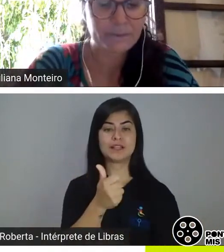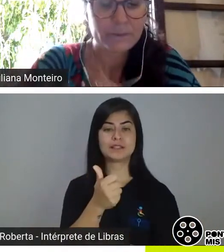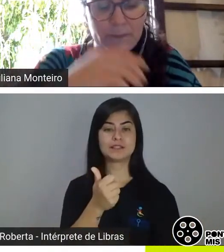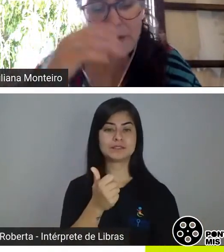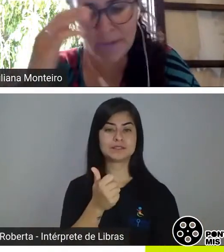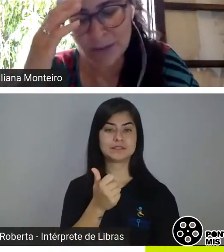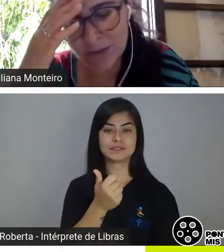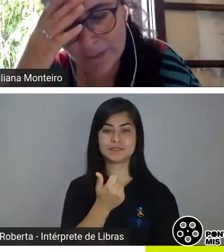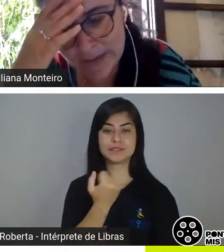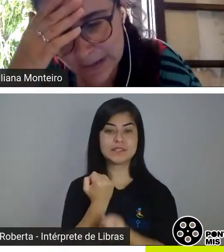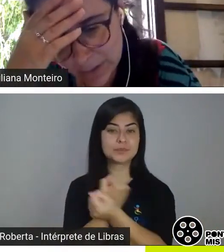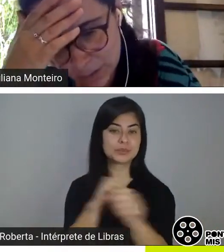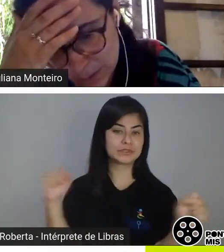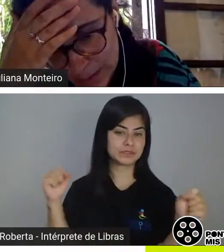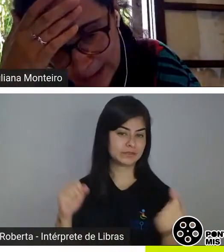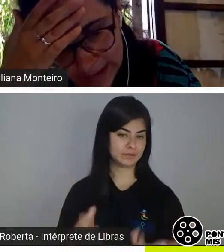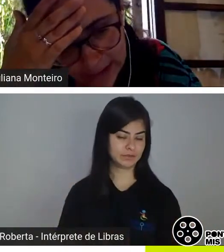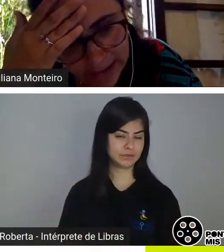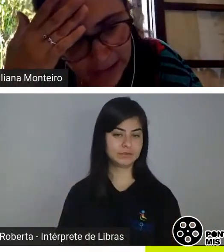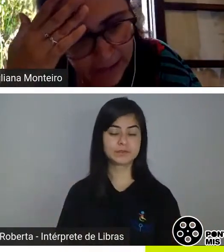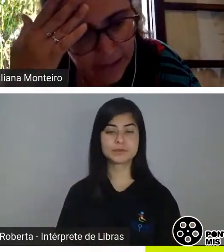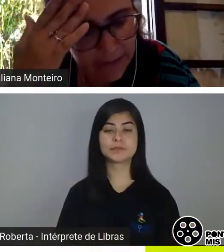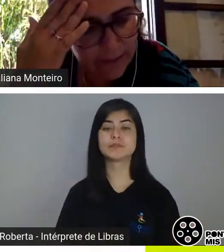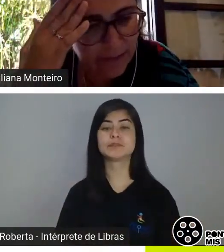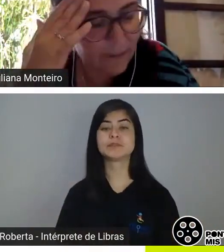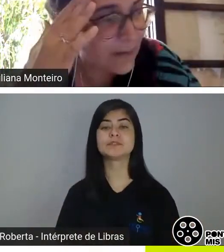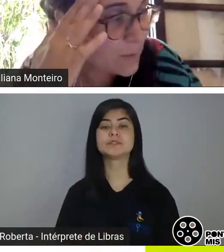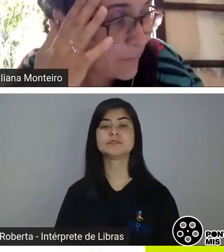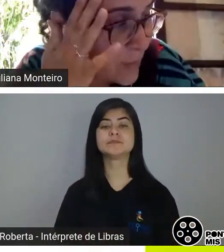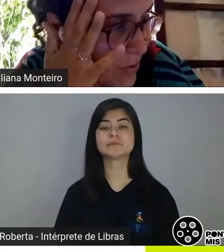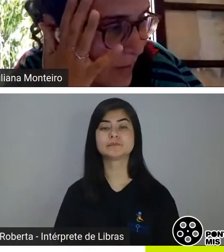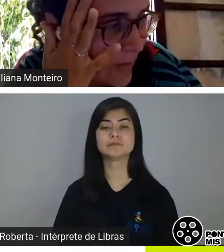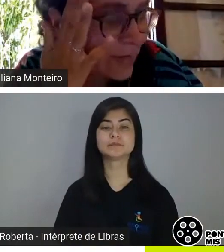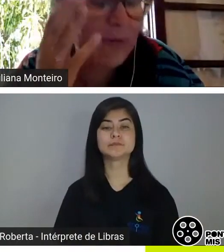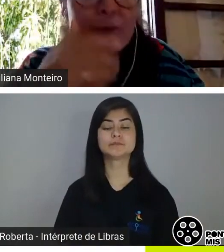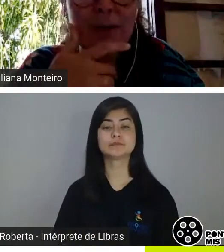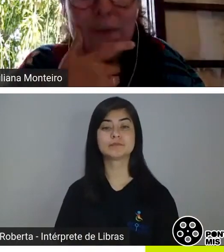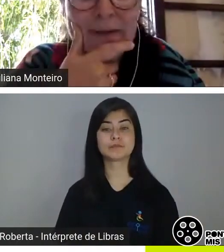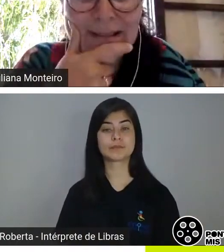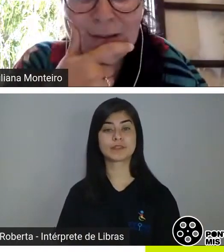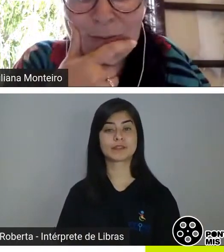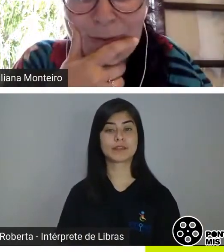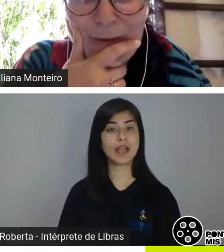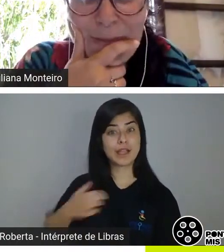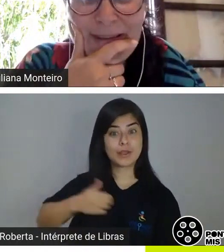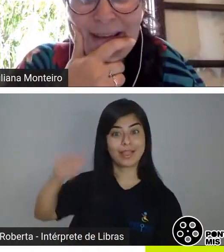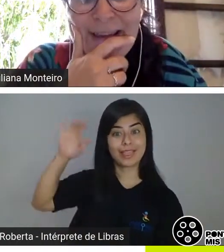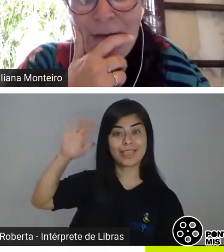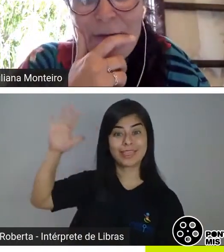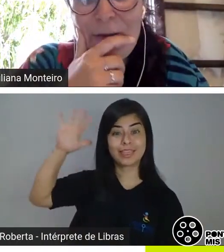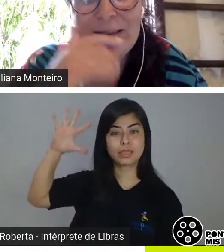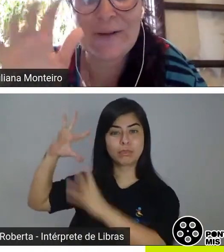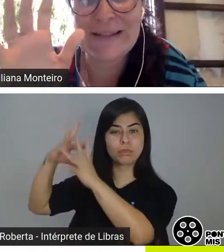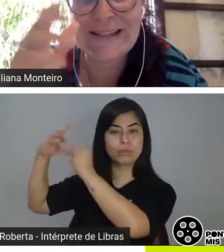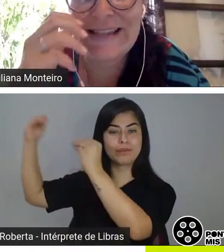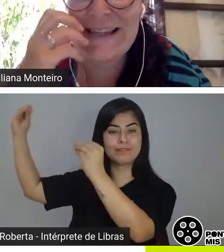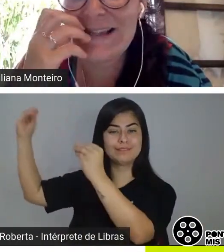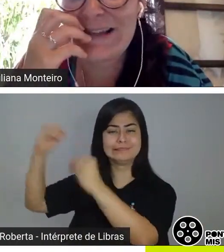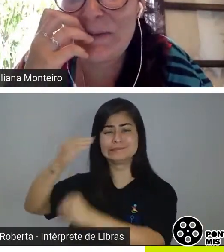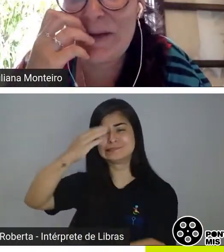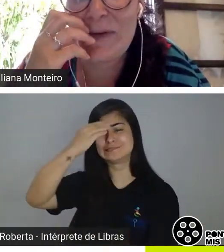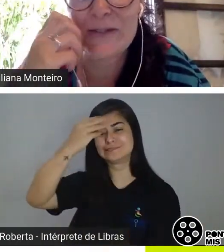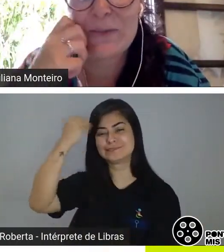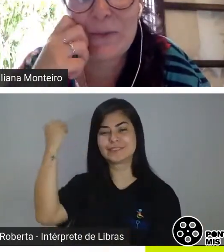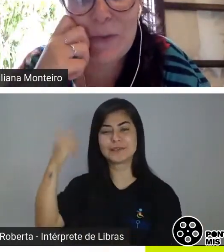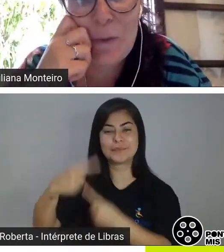é quase nula, né? Mas eu estava pensando... na verdade, me fugiu agora, que eu estava